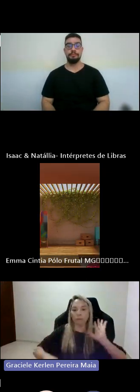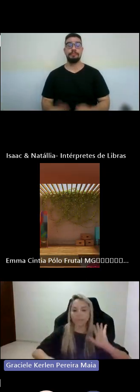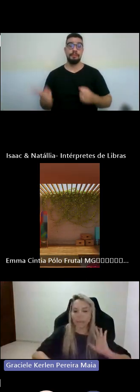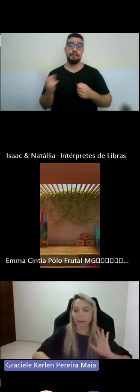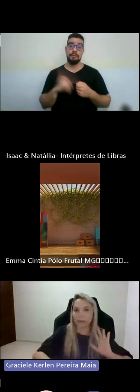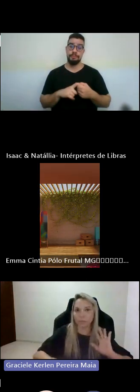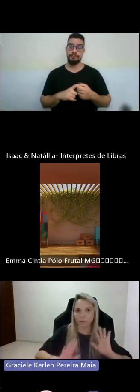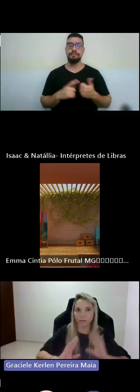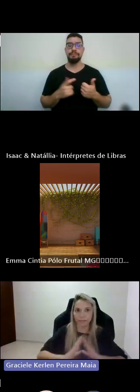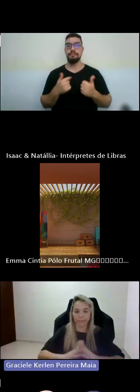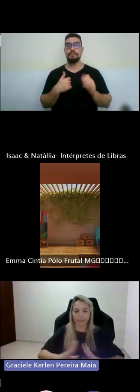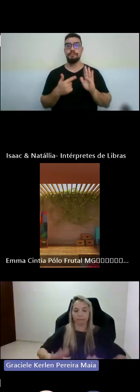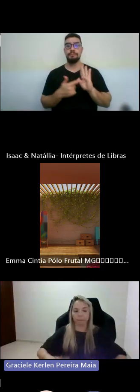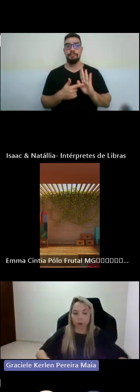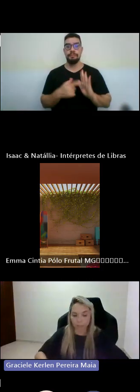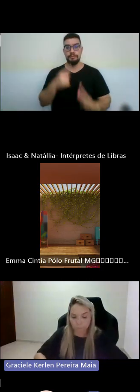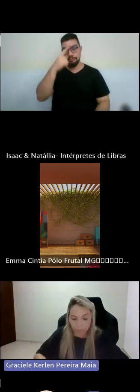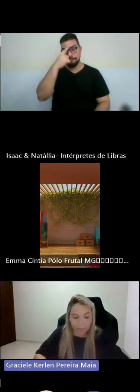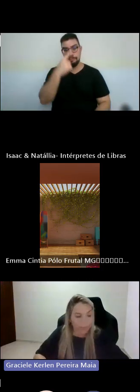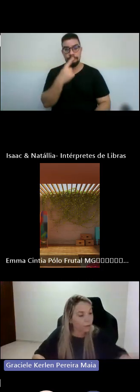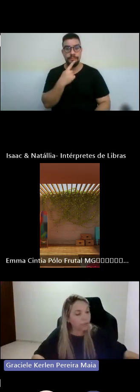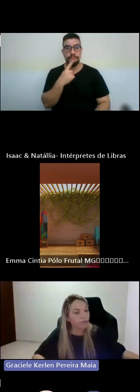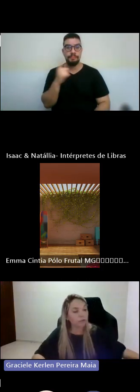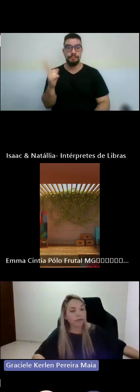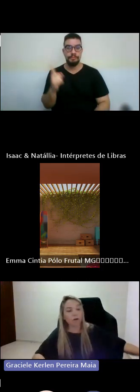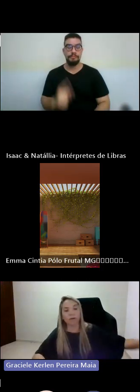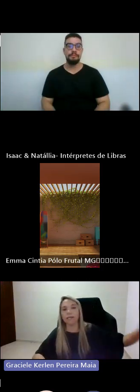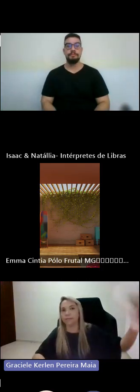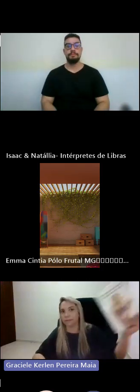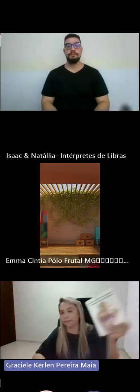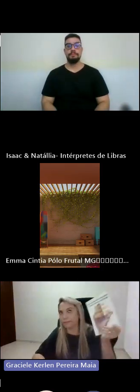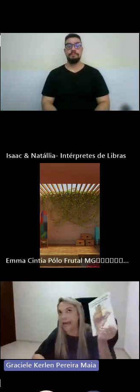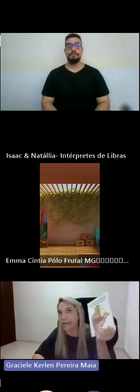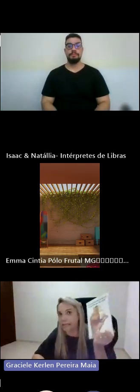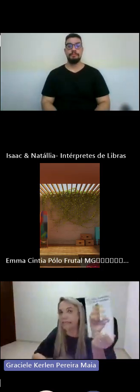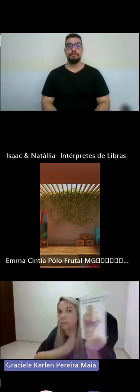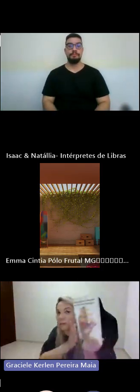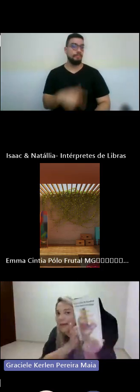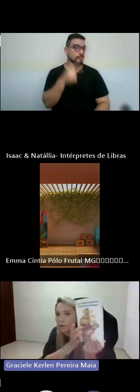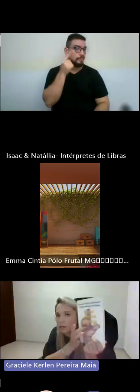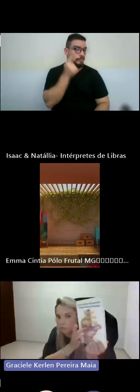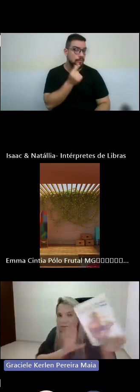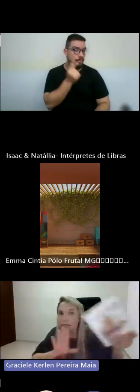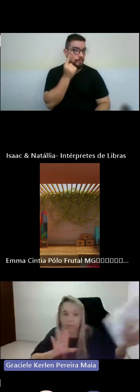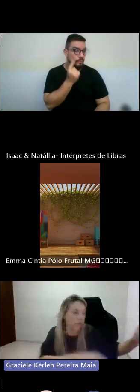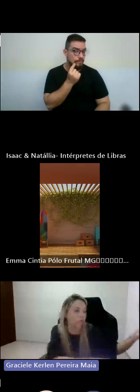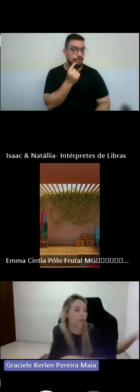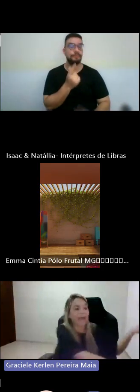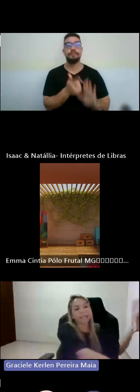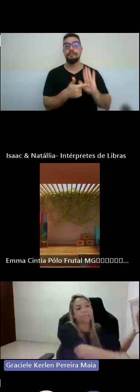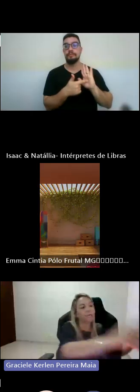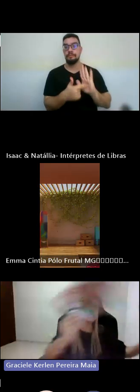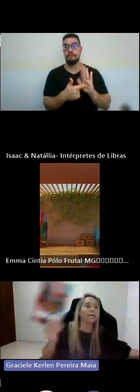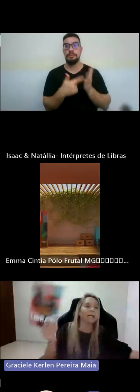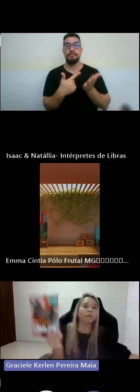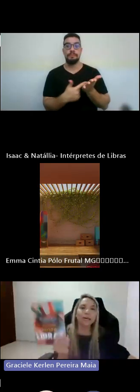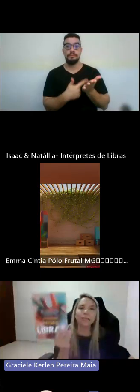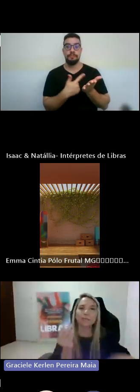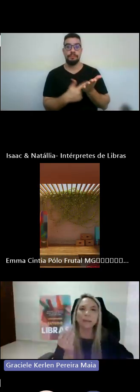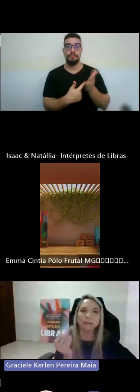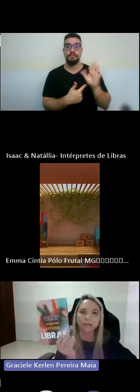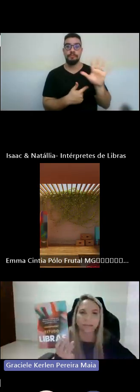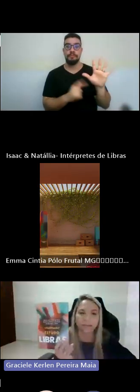eu vou até mostrar a imagem para vocês aqui. Olha, o livro da Ronice traz, esse primeiro livro traz isso. Esse daqui já